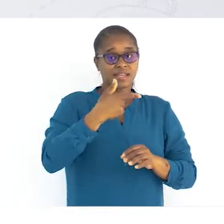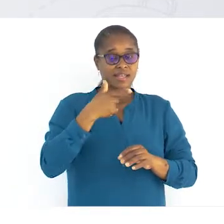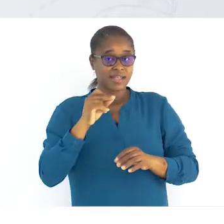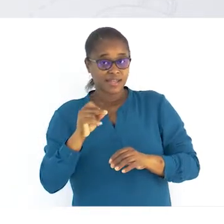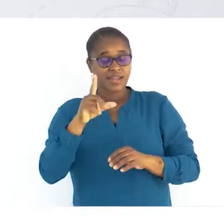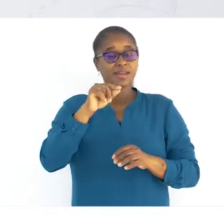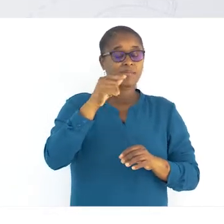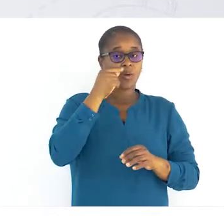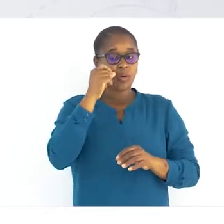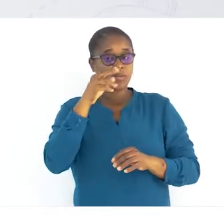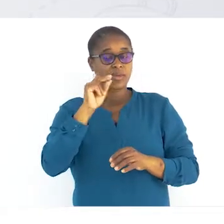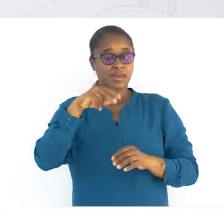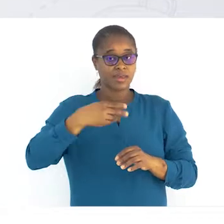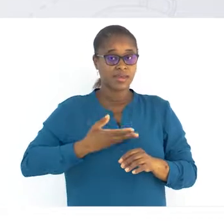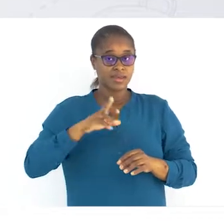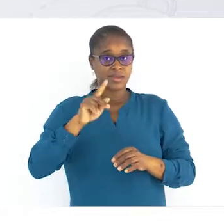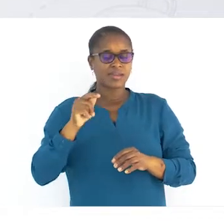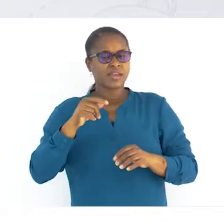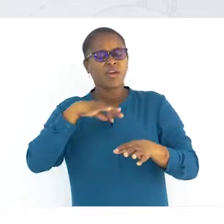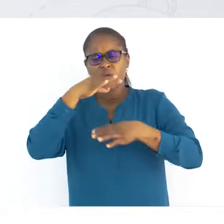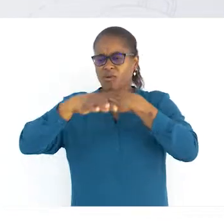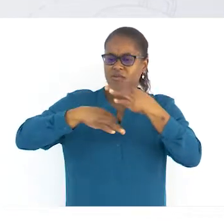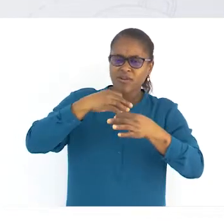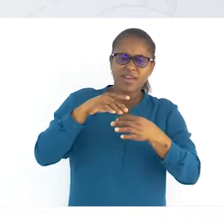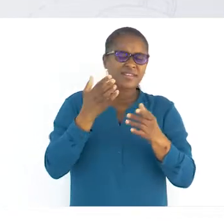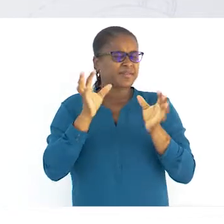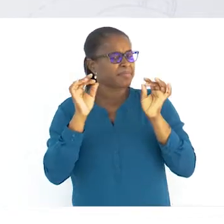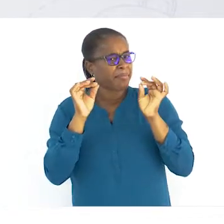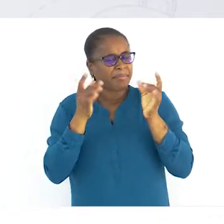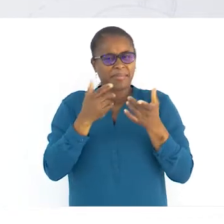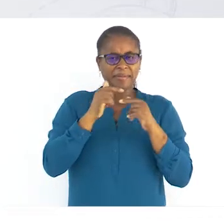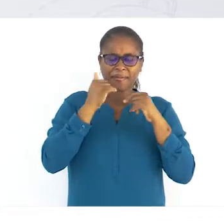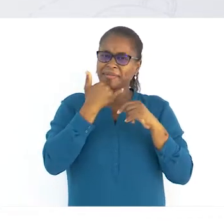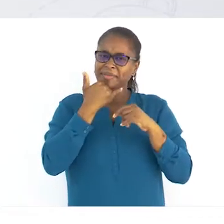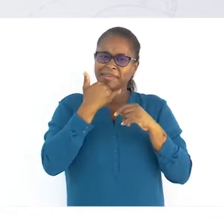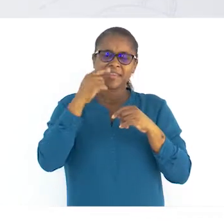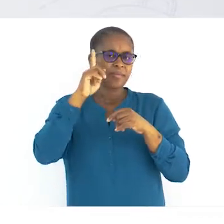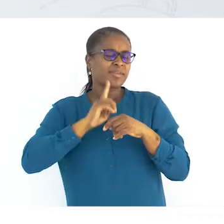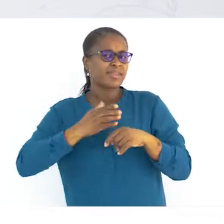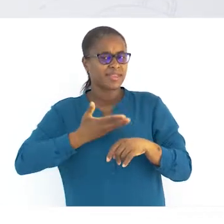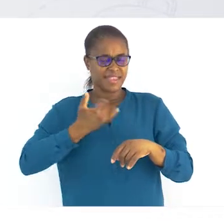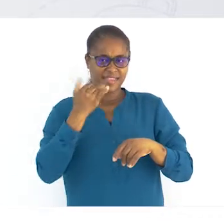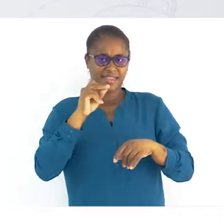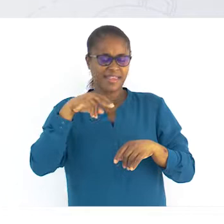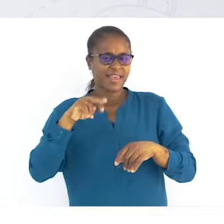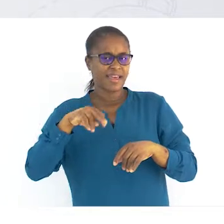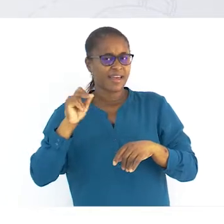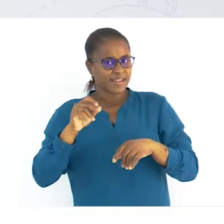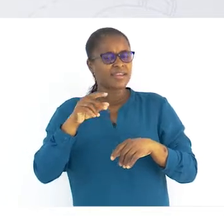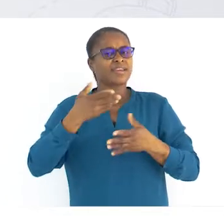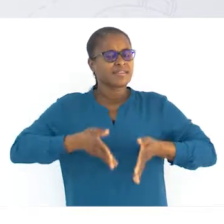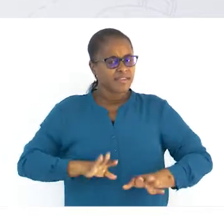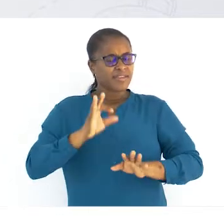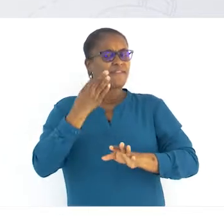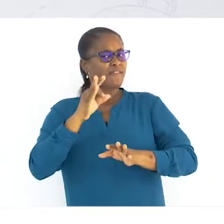conversam animadamente. Diana é francesa, apesar de falar fluentemente português, tem aquela